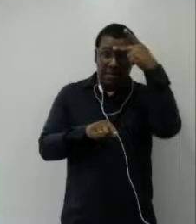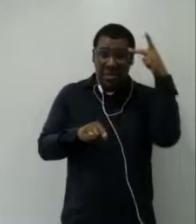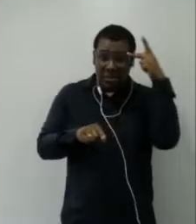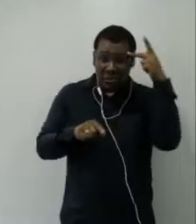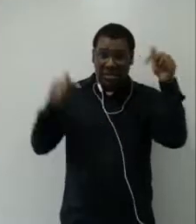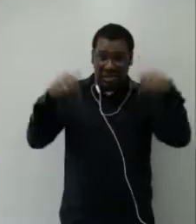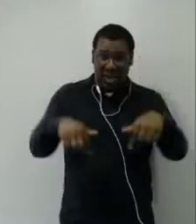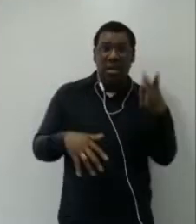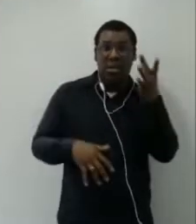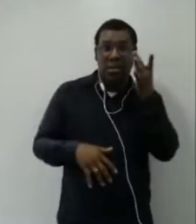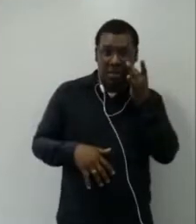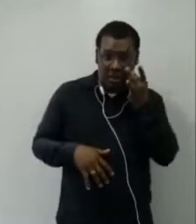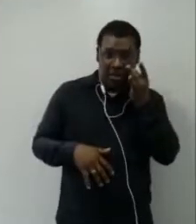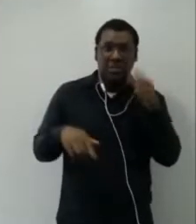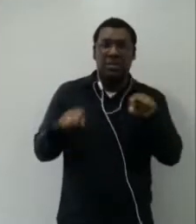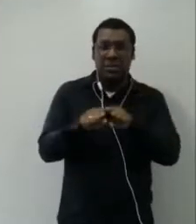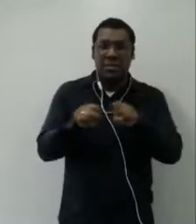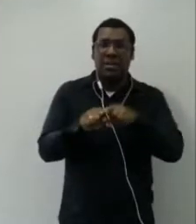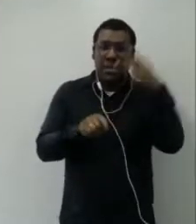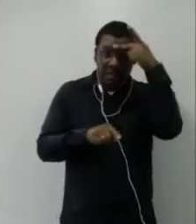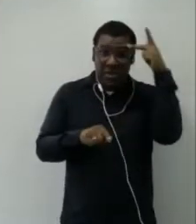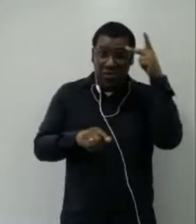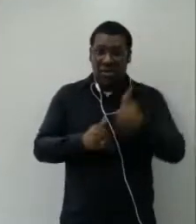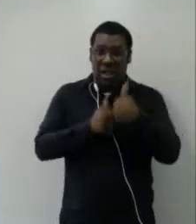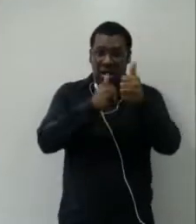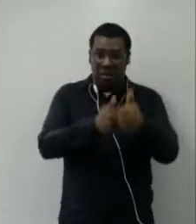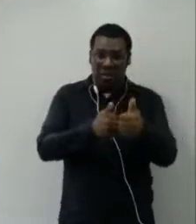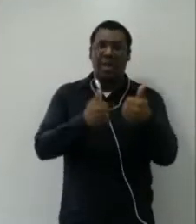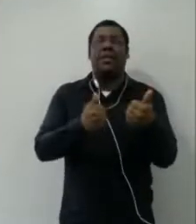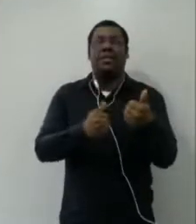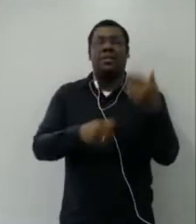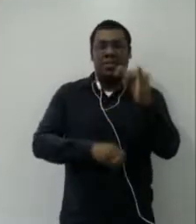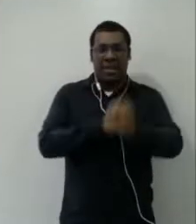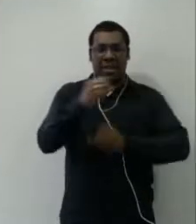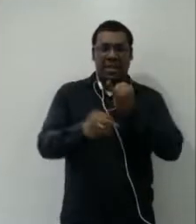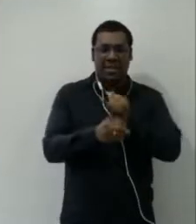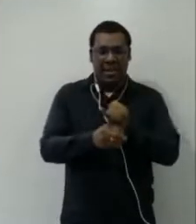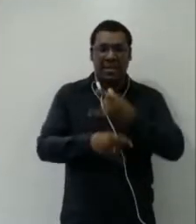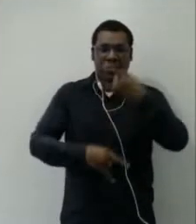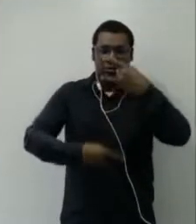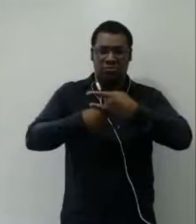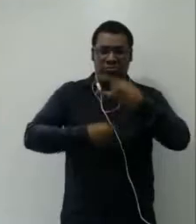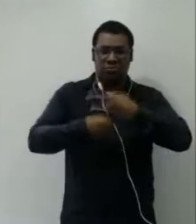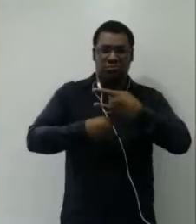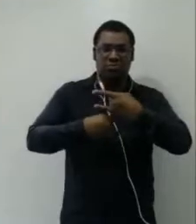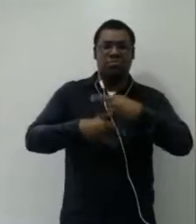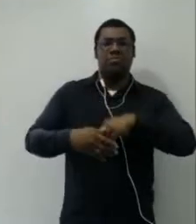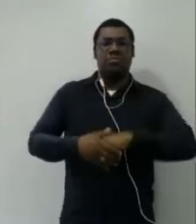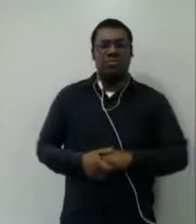bem disse a ministra Nancy, da dificuldade que é expressar em palavras o quanto